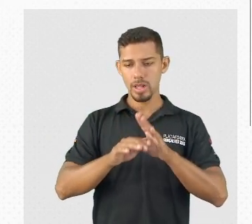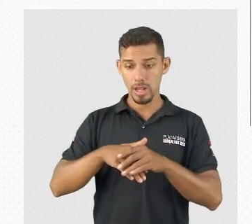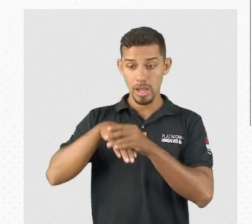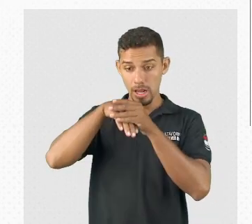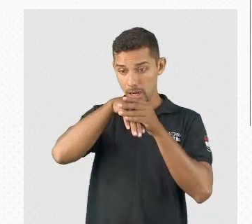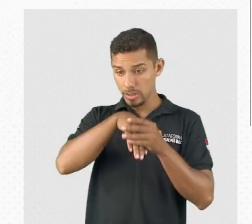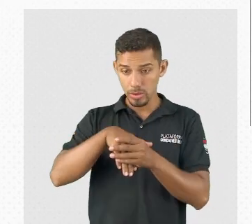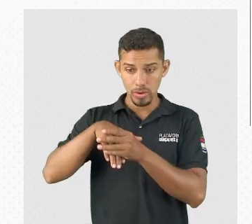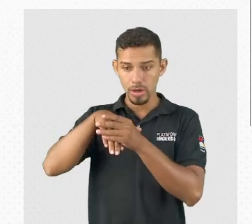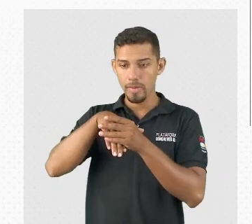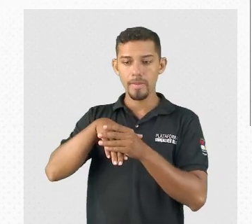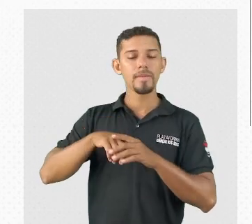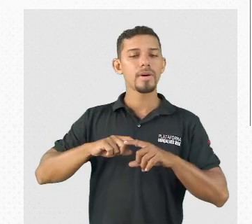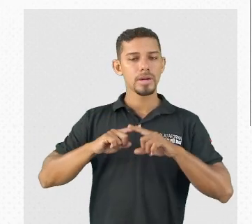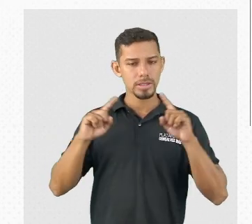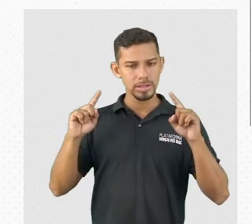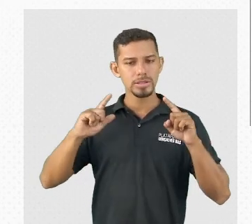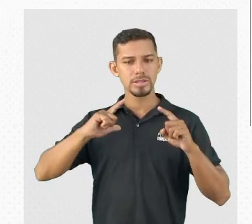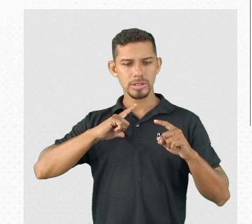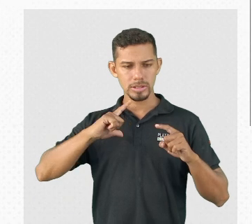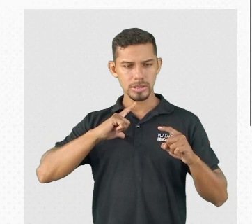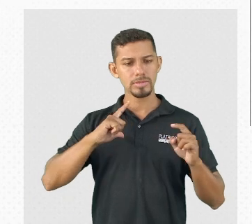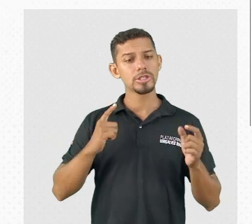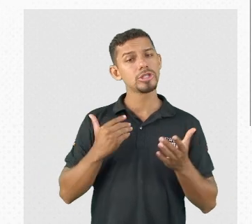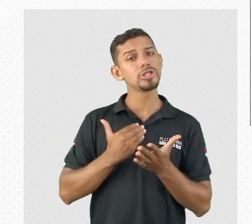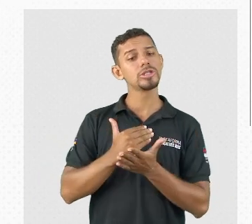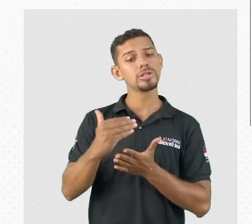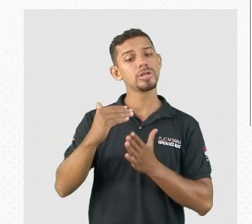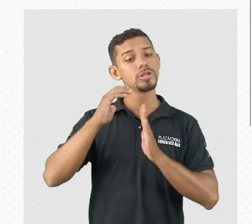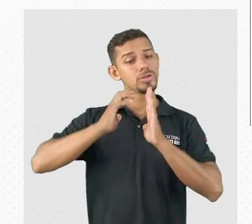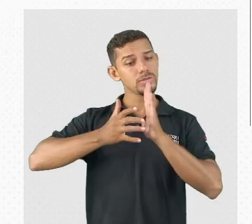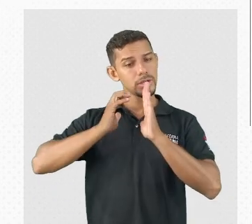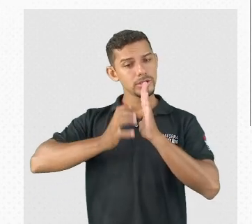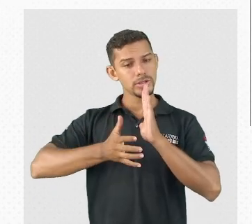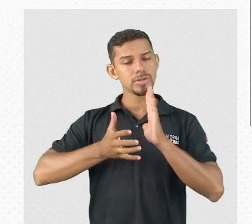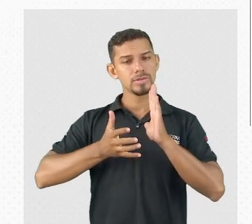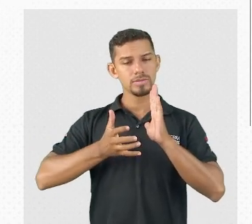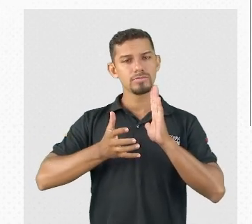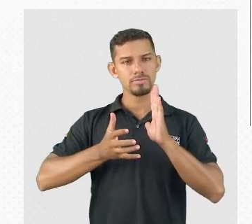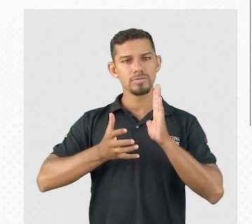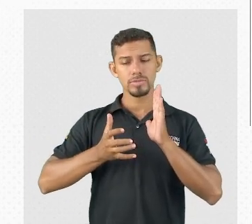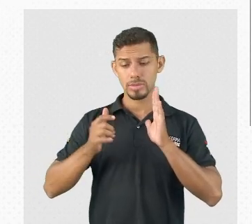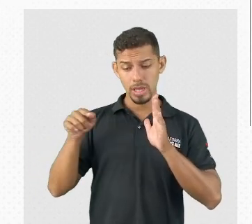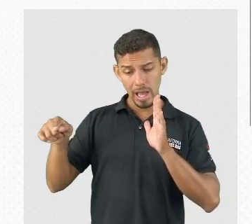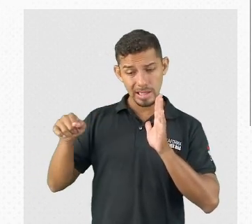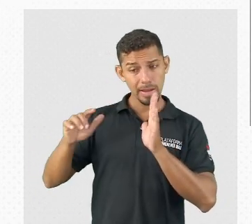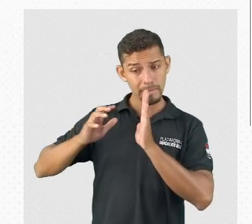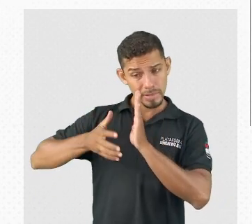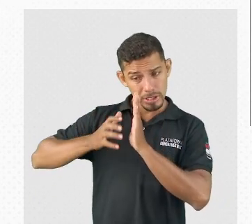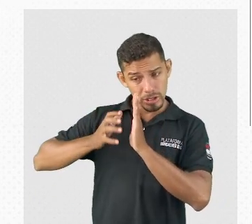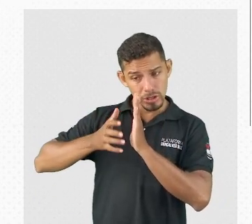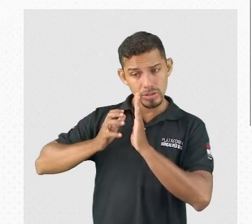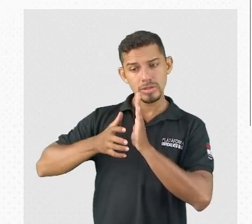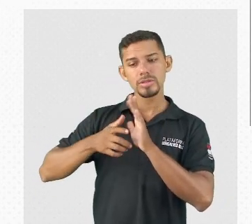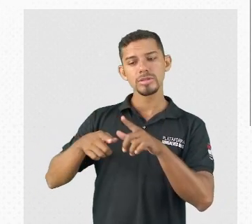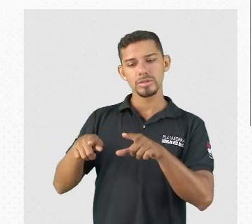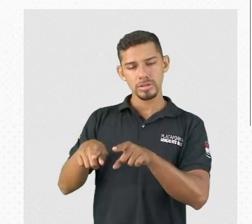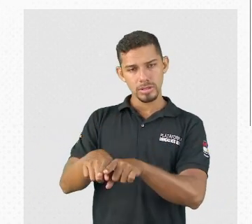eleitoral, mas a gente tem também aí iniciativas próprias dos partidos, né? Então, cada partido também tem